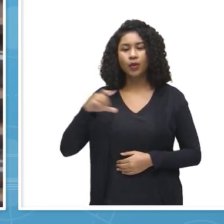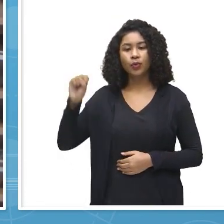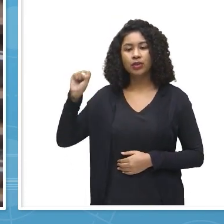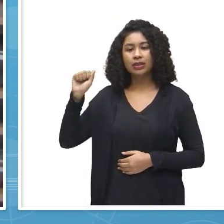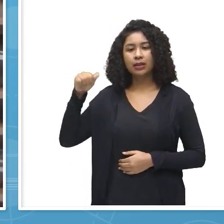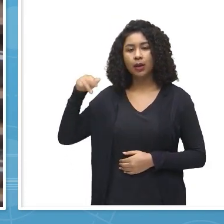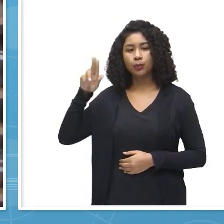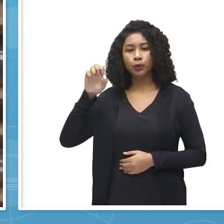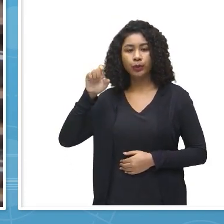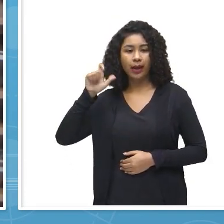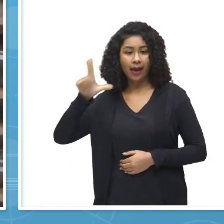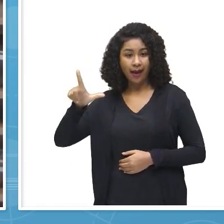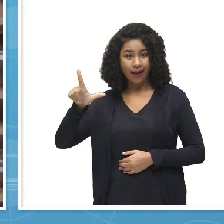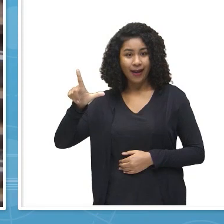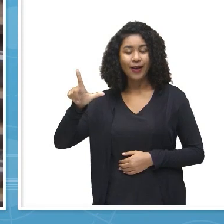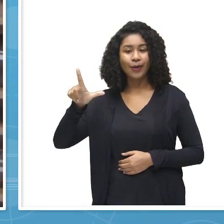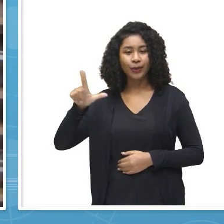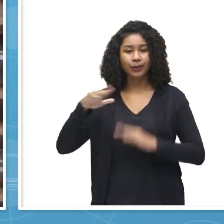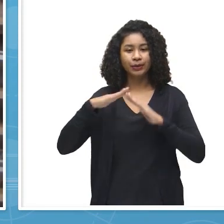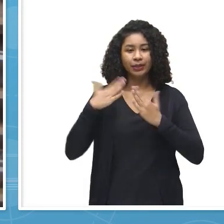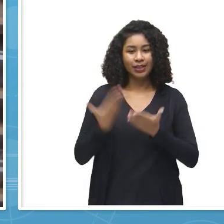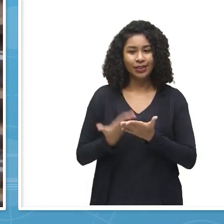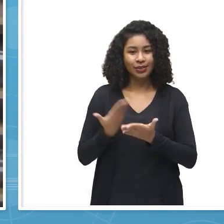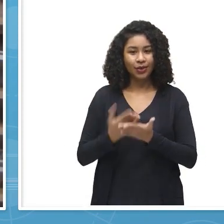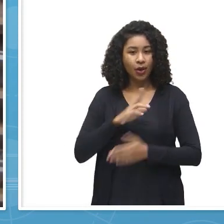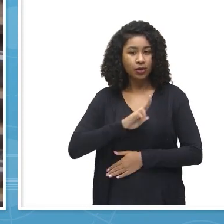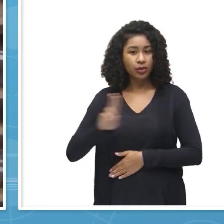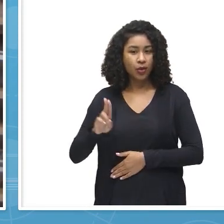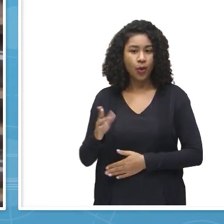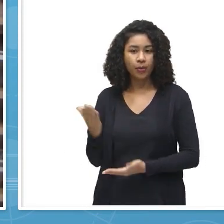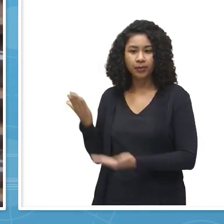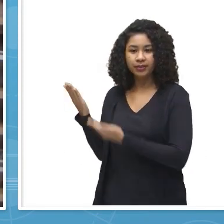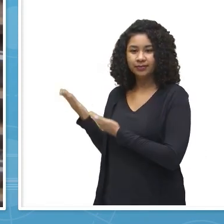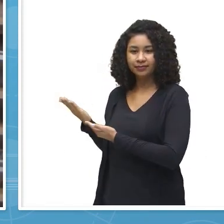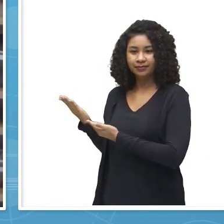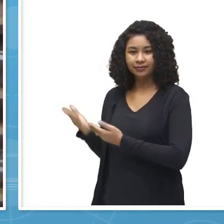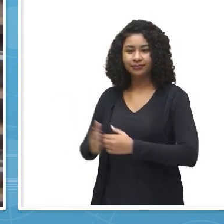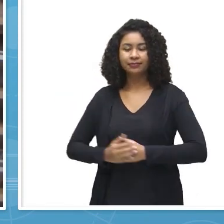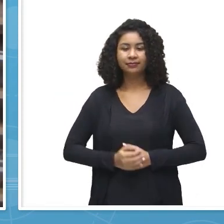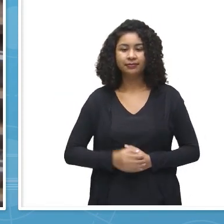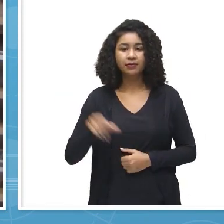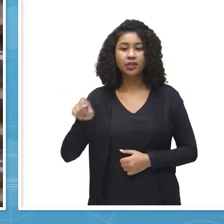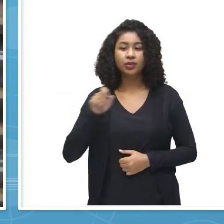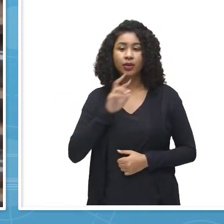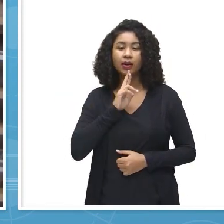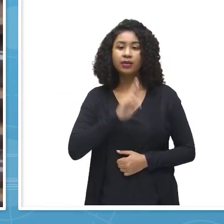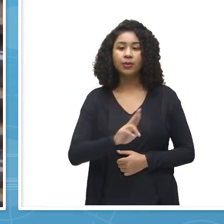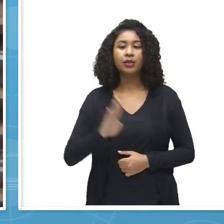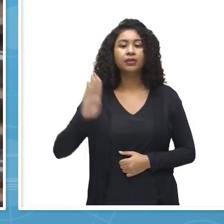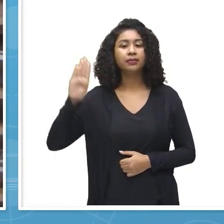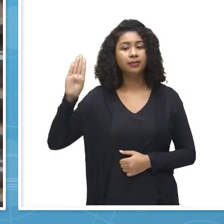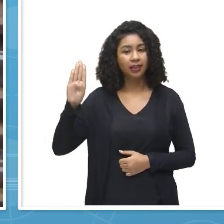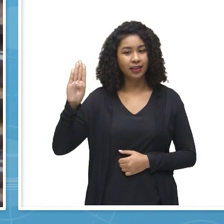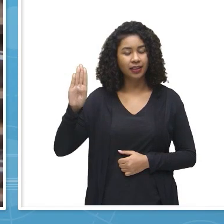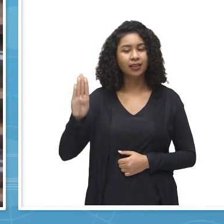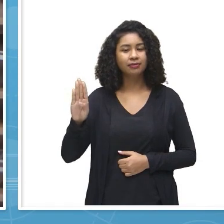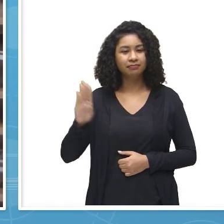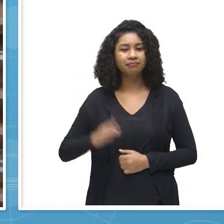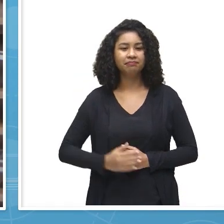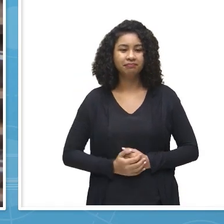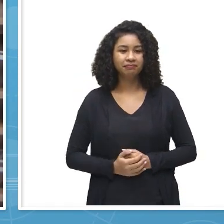Samuel Vinícius, da escola Padre Luiz Ruas, colocou a letra B de bola. Então, Samuel acertou,